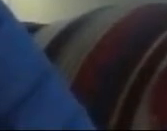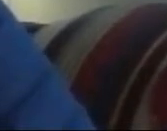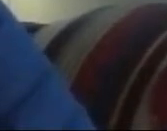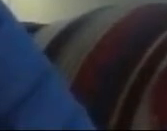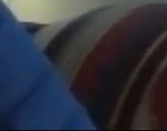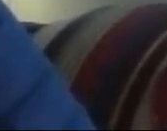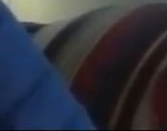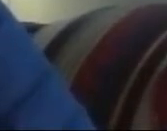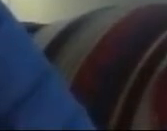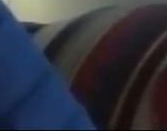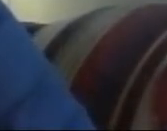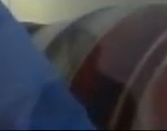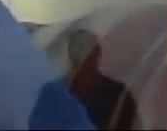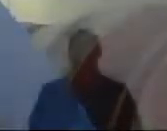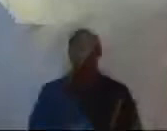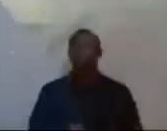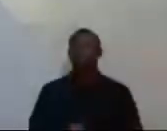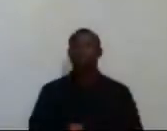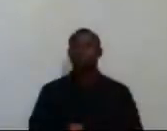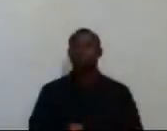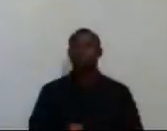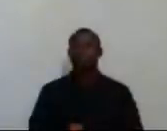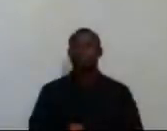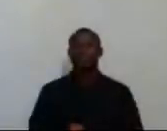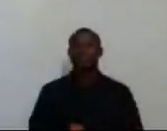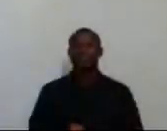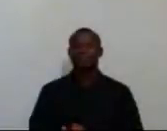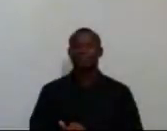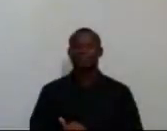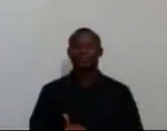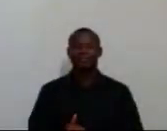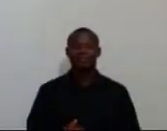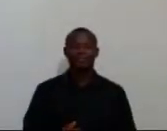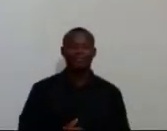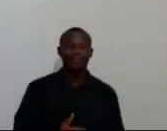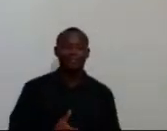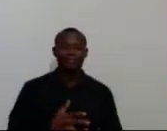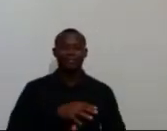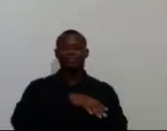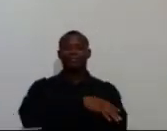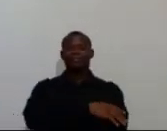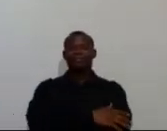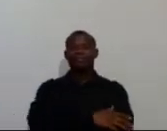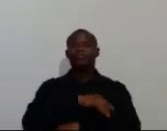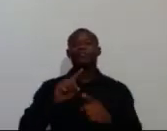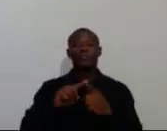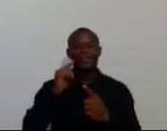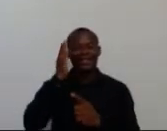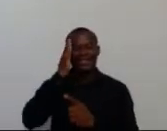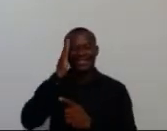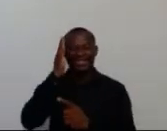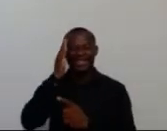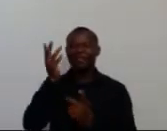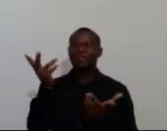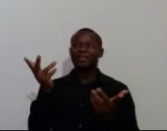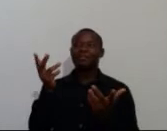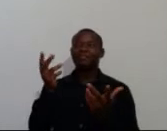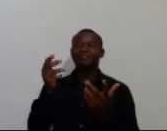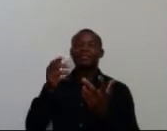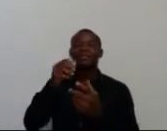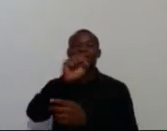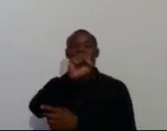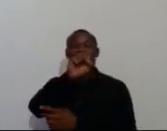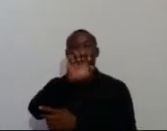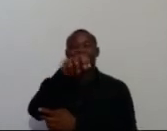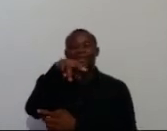na diversidade, nós temos encontrado, o SENAC tem feito um trabalho de